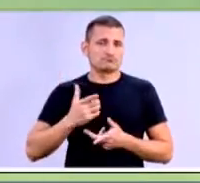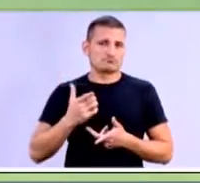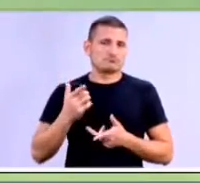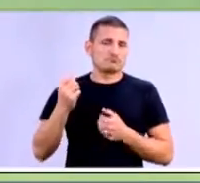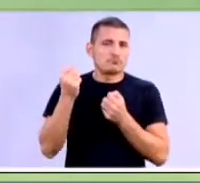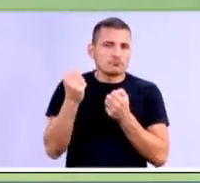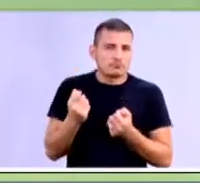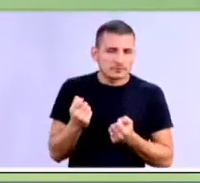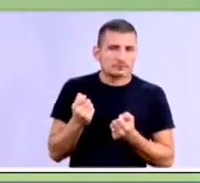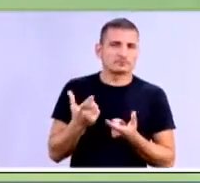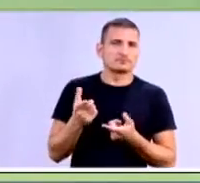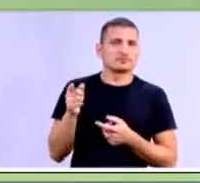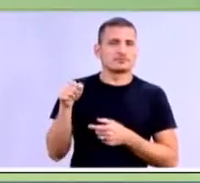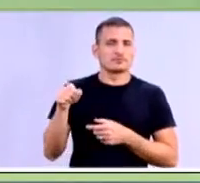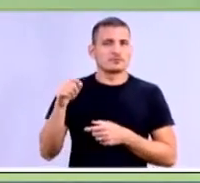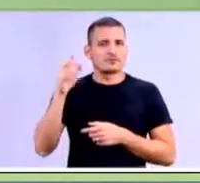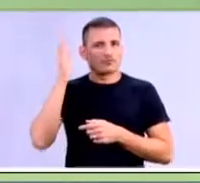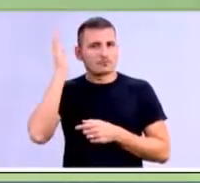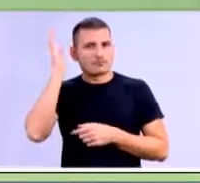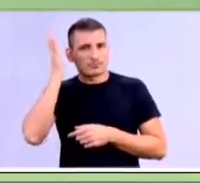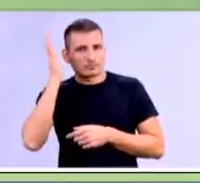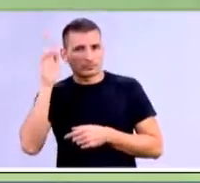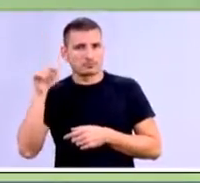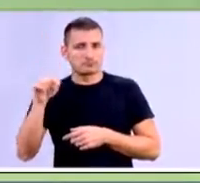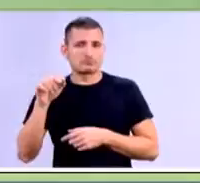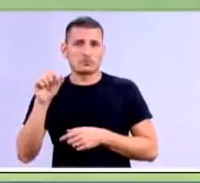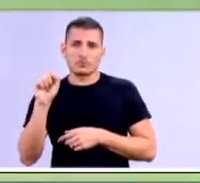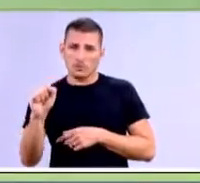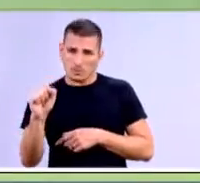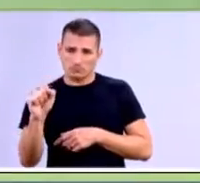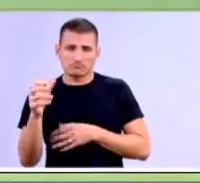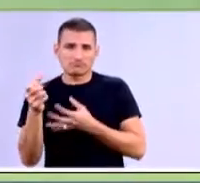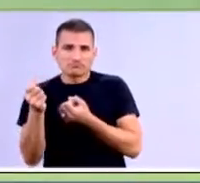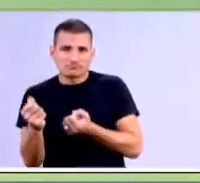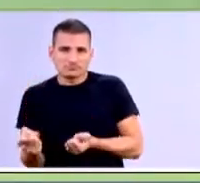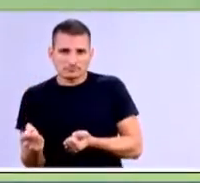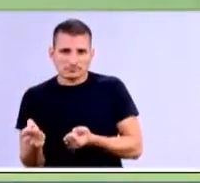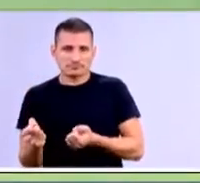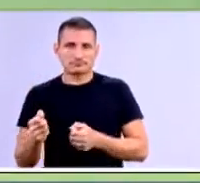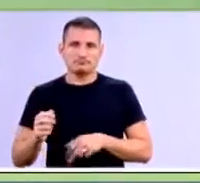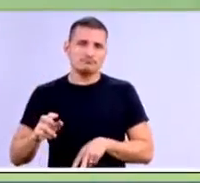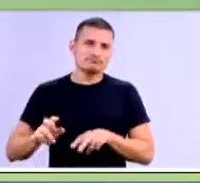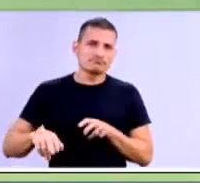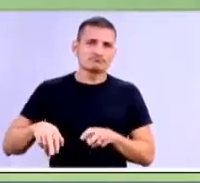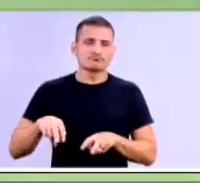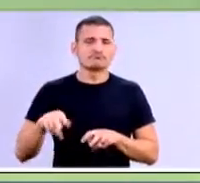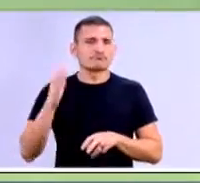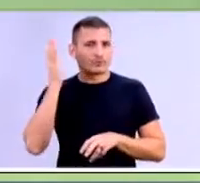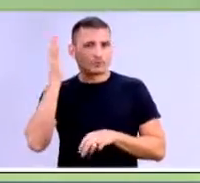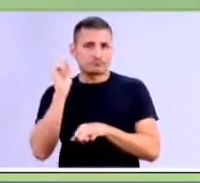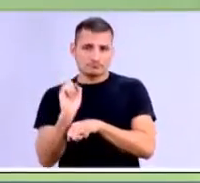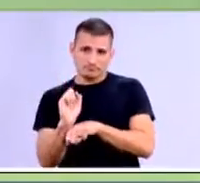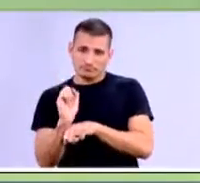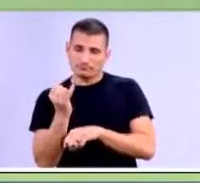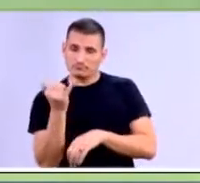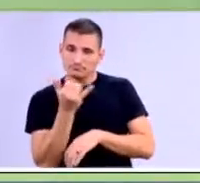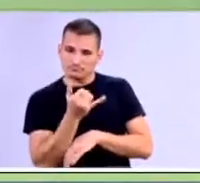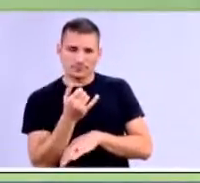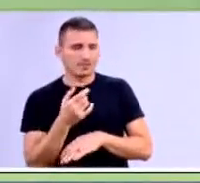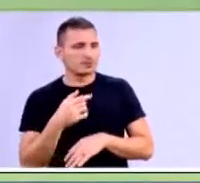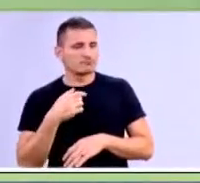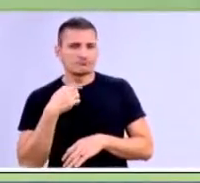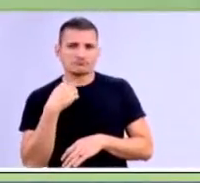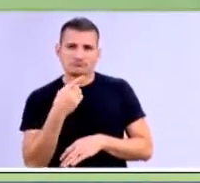burro, coitado, gemendo sob o peso de 8. Em certo ponto, o burro parou e disse: "Não posso